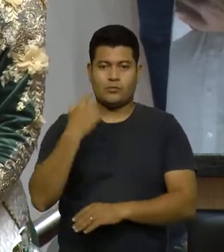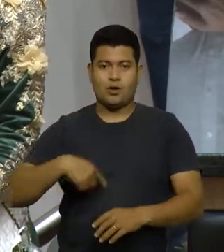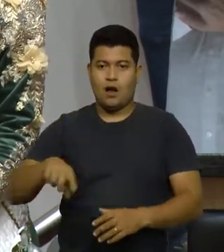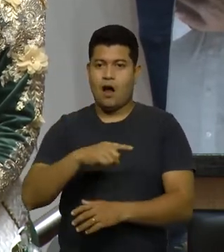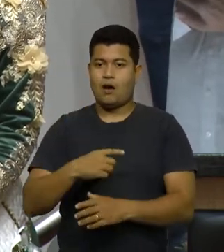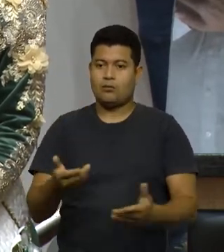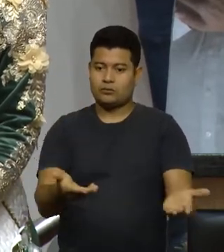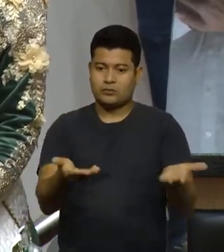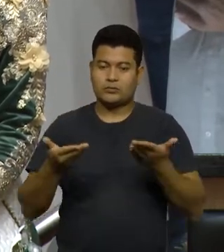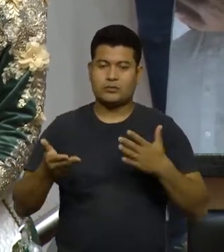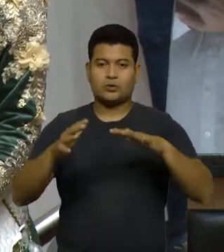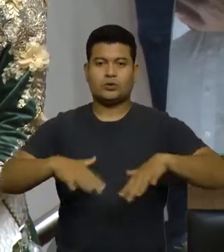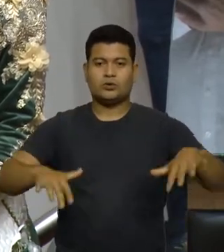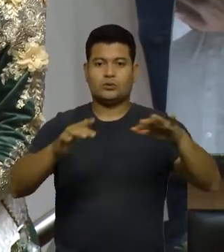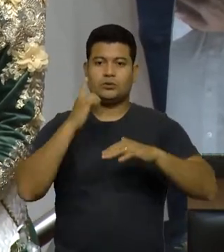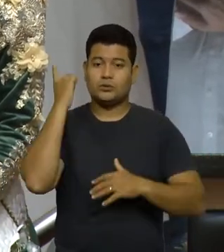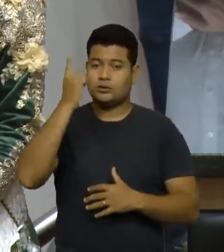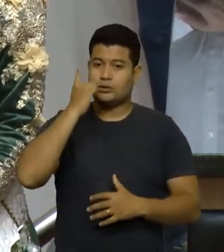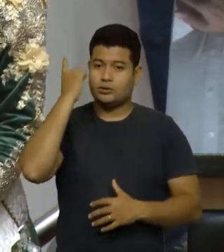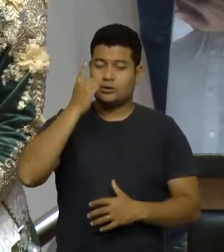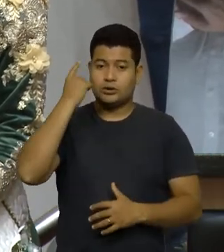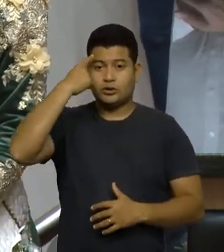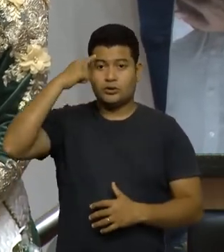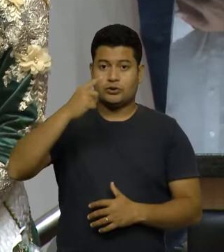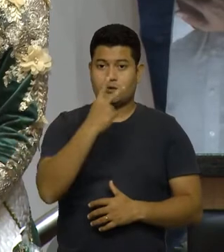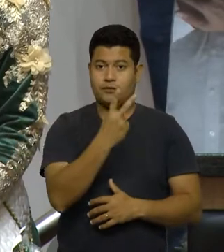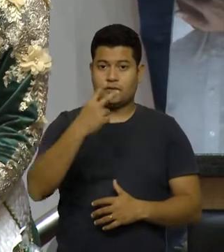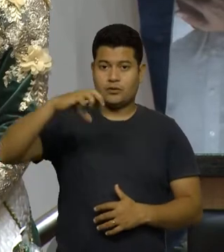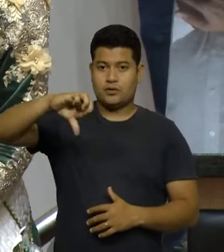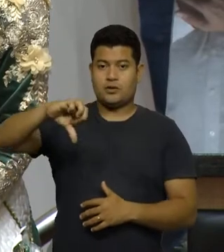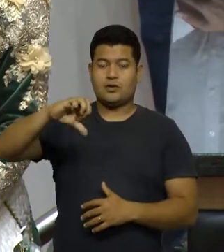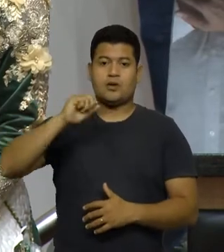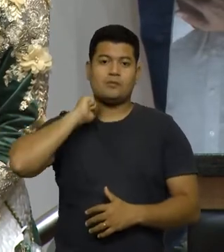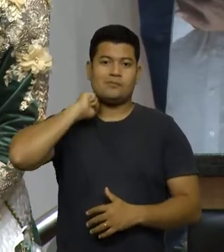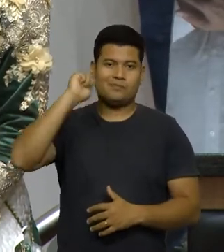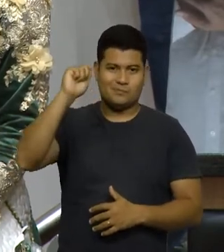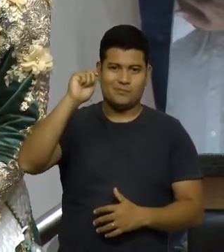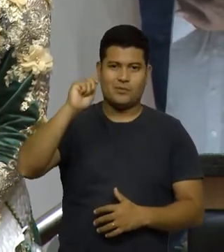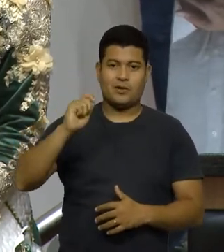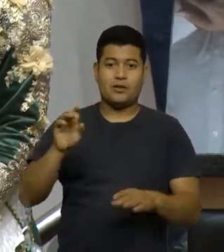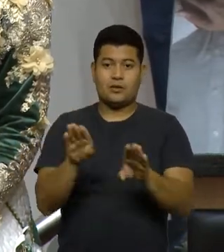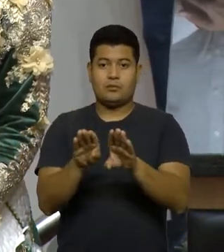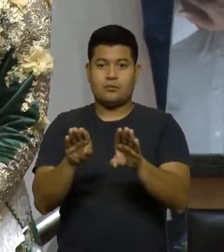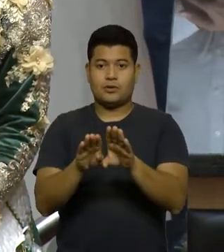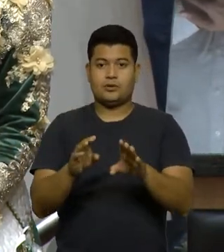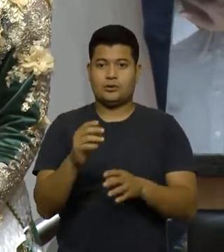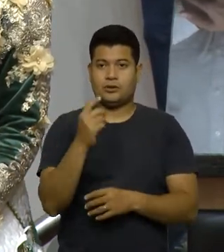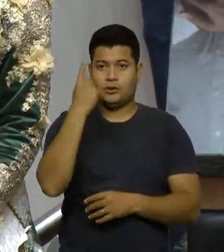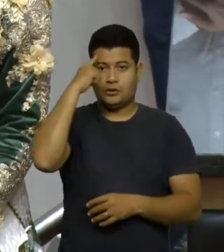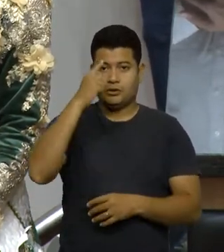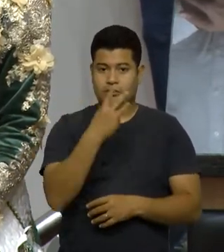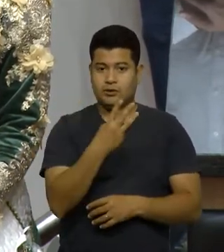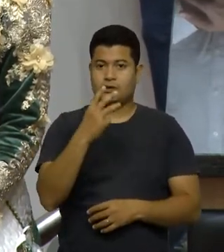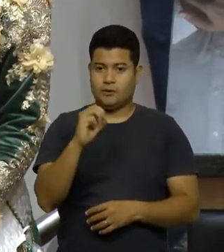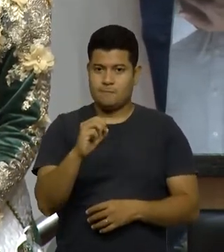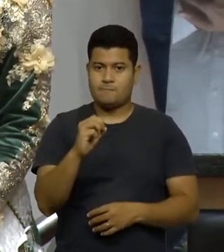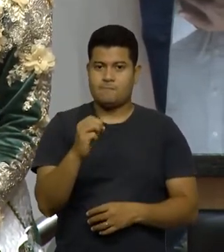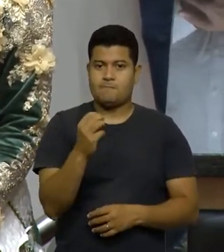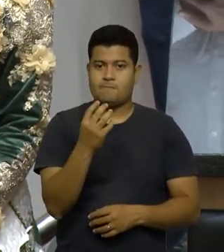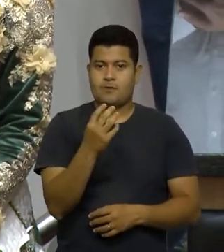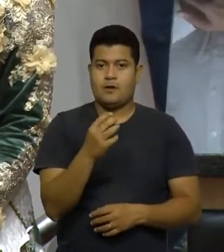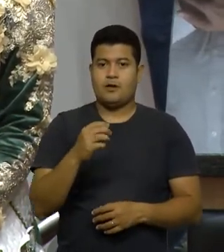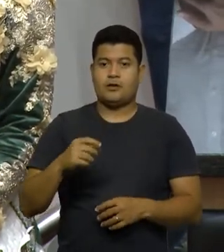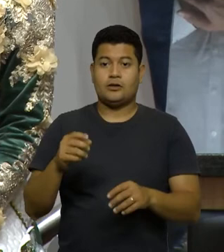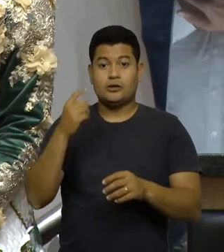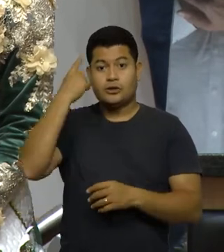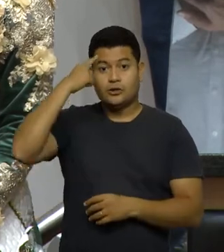aos senhores deputados que no dia 29, dia 30 e dia 1º de maio, o Otacílio Costa